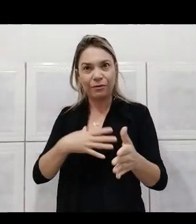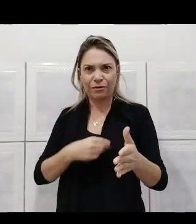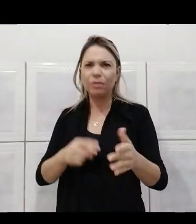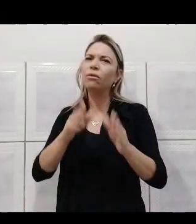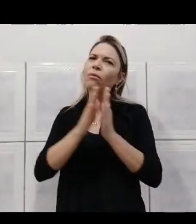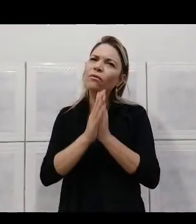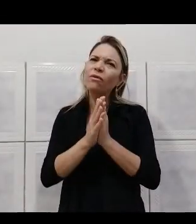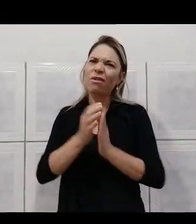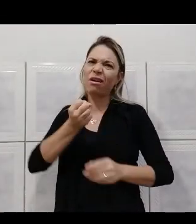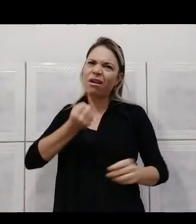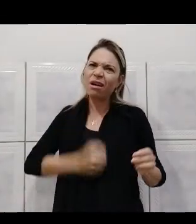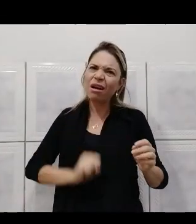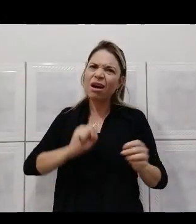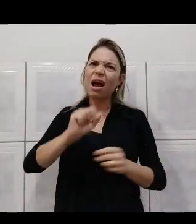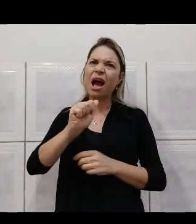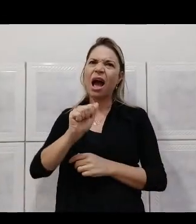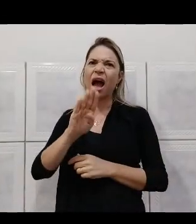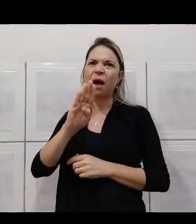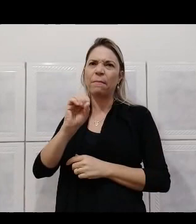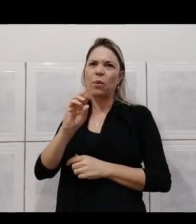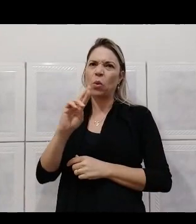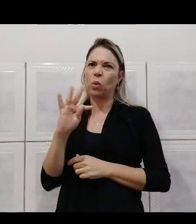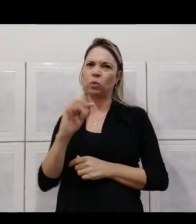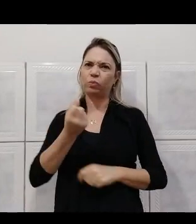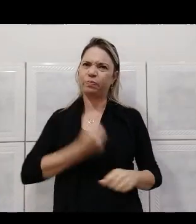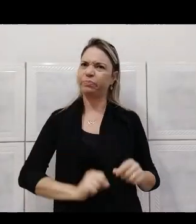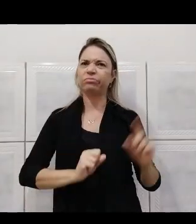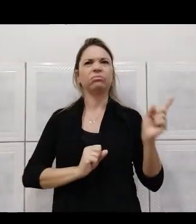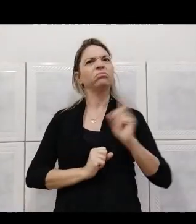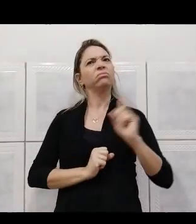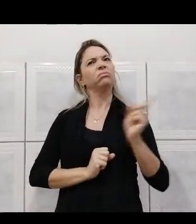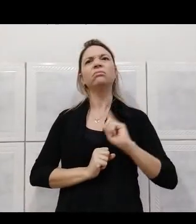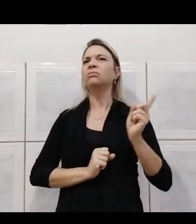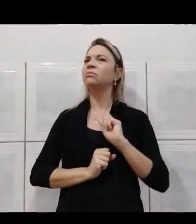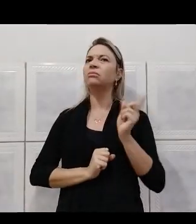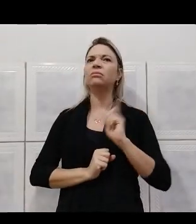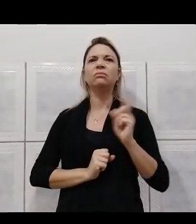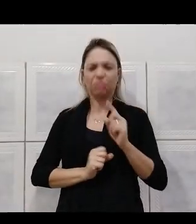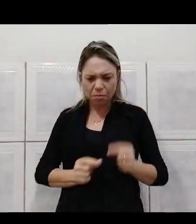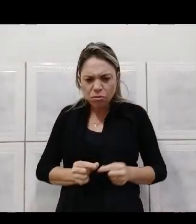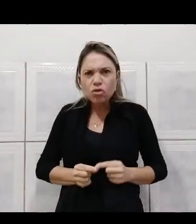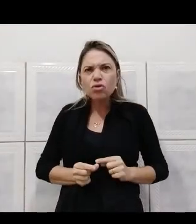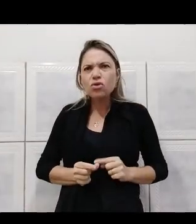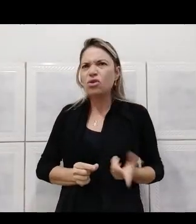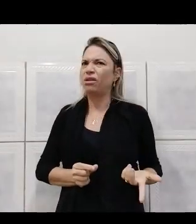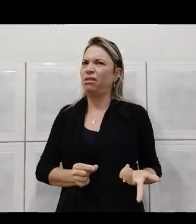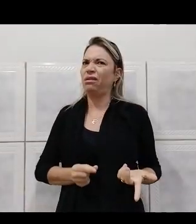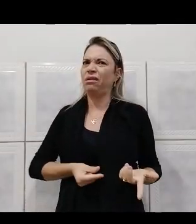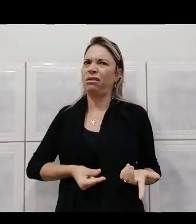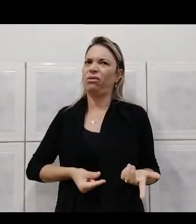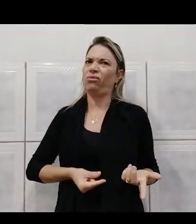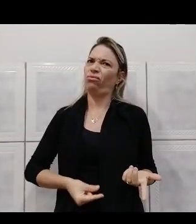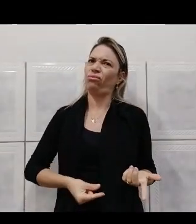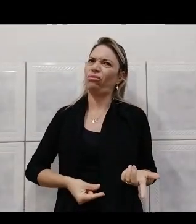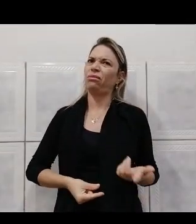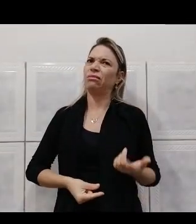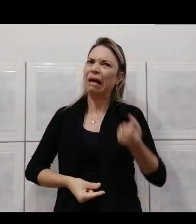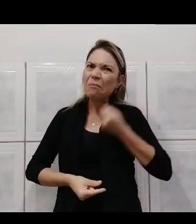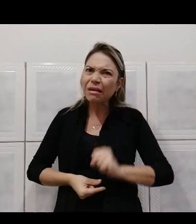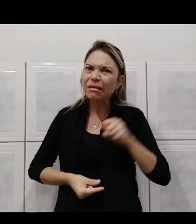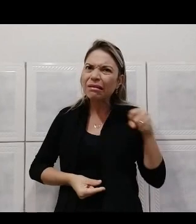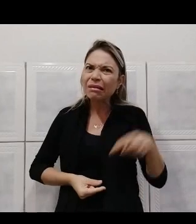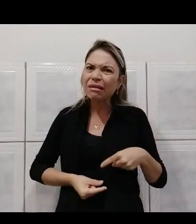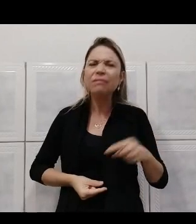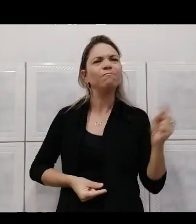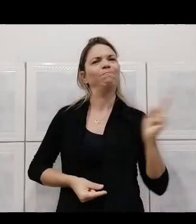desde o estágio inicial da vida. Desde que podemos falar que existe um